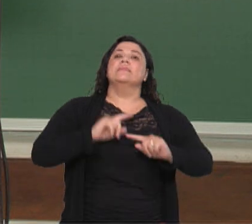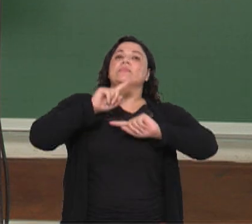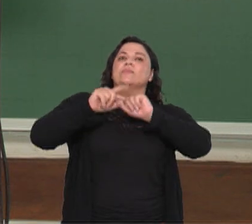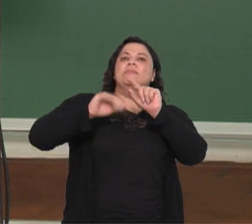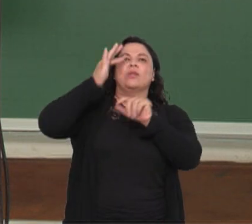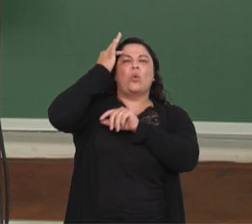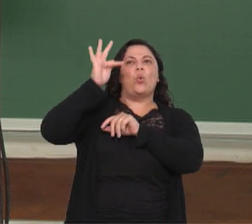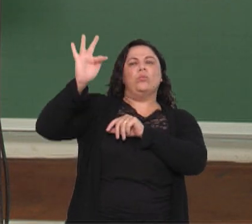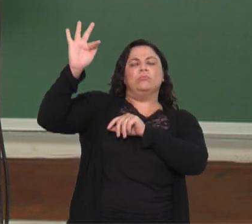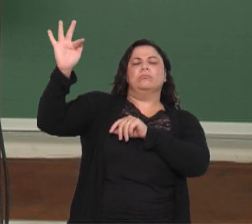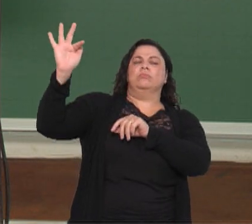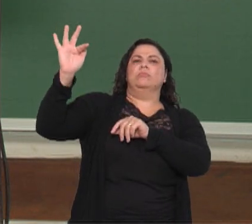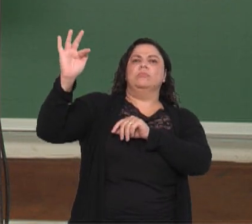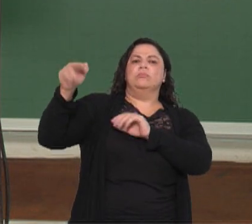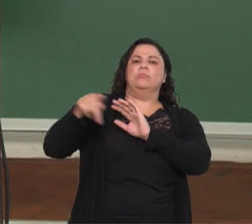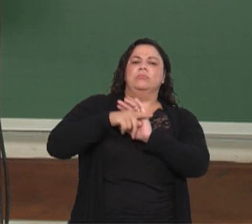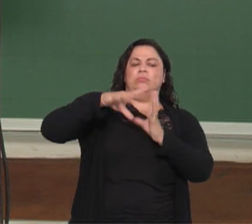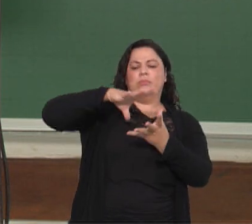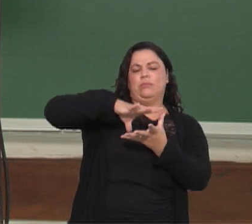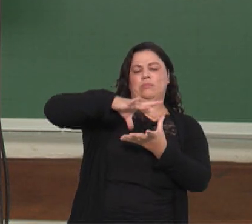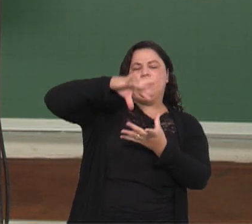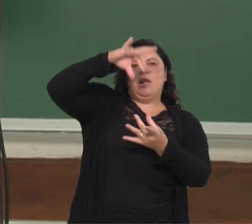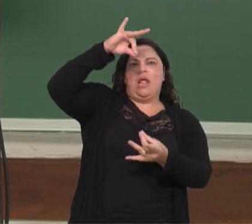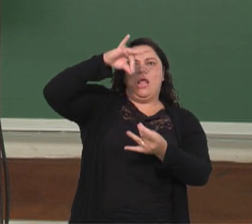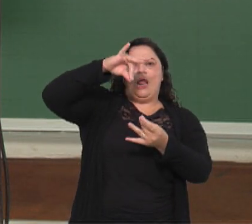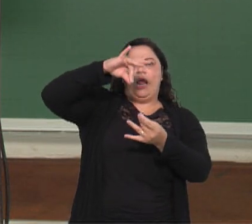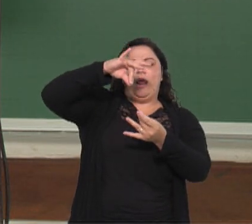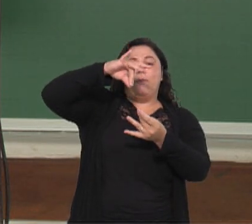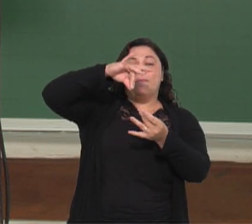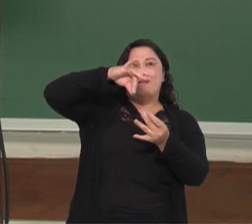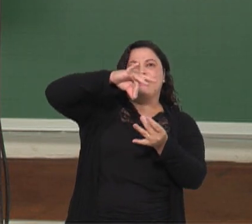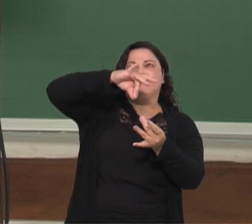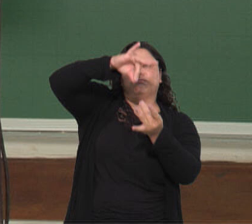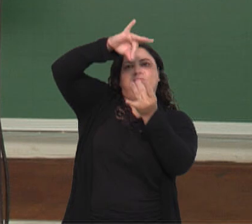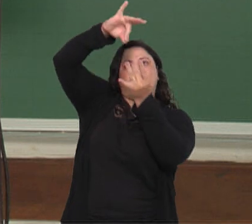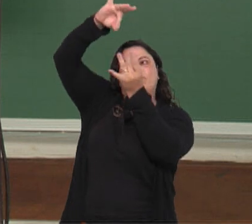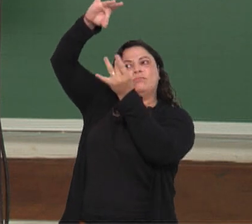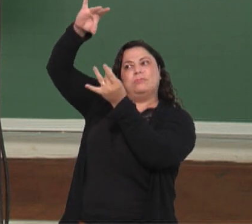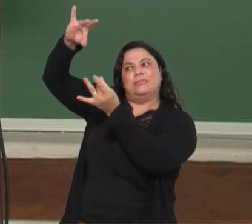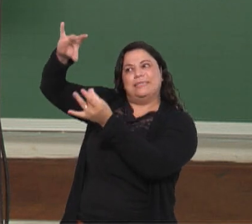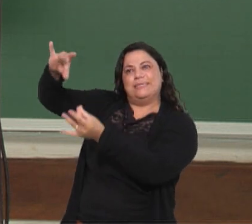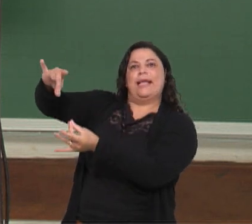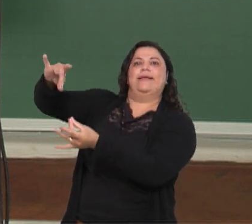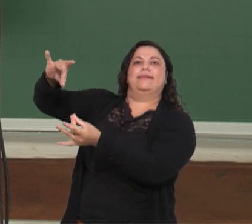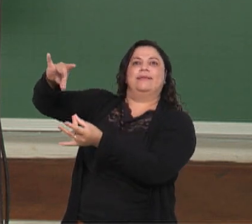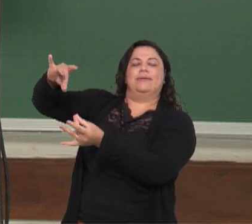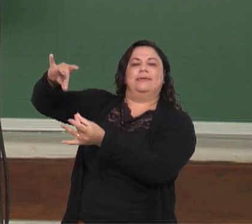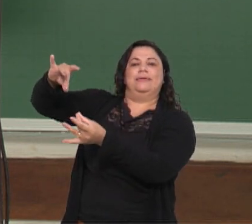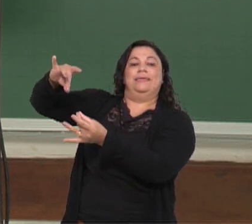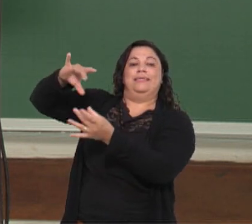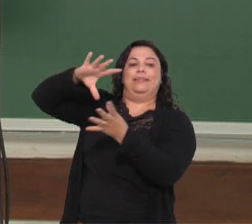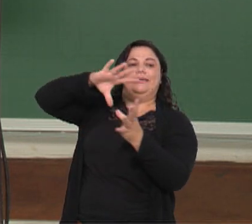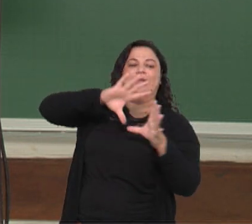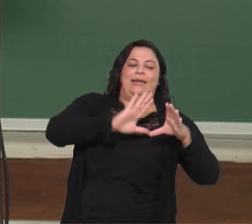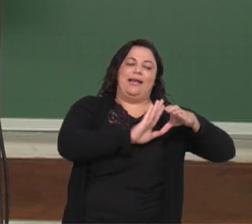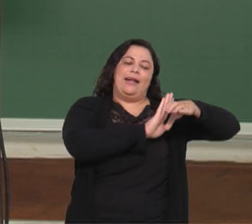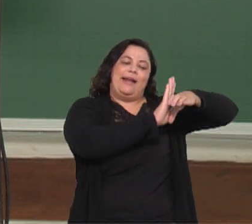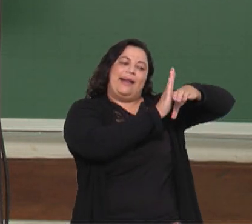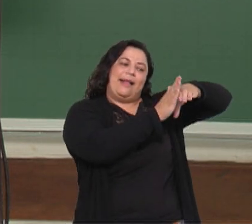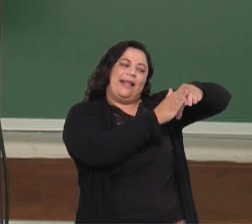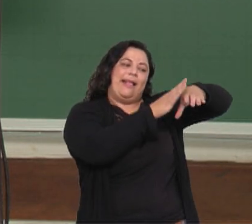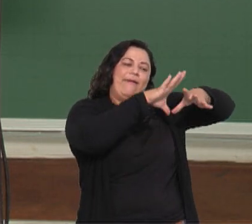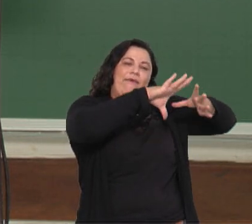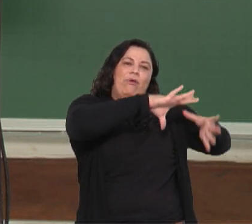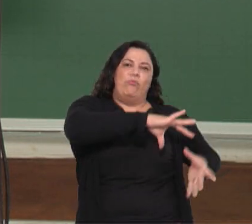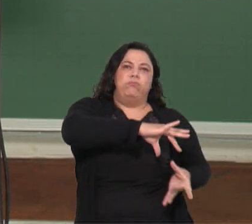a partir de sua alma, se desgarrar do mundo sensível, sair da caverna e